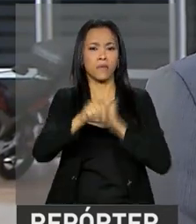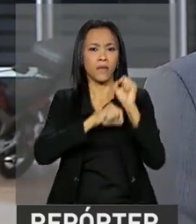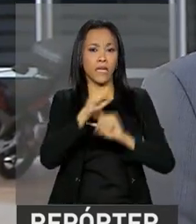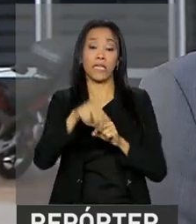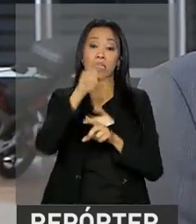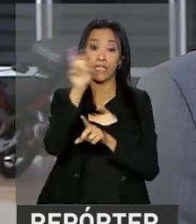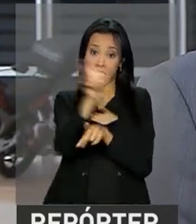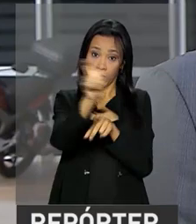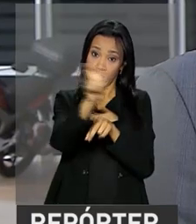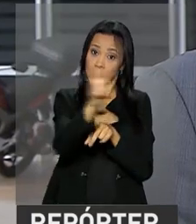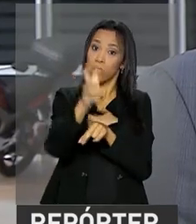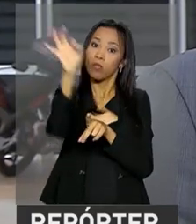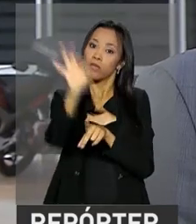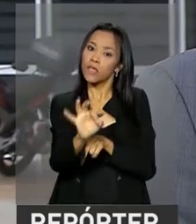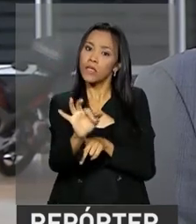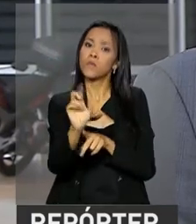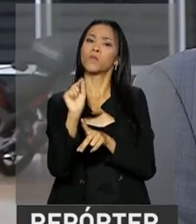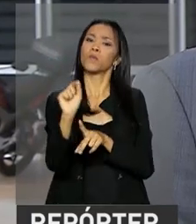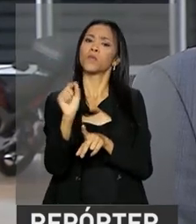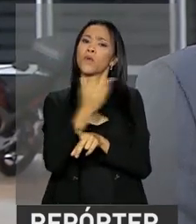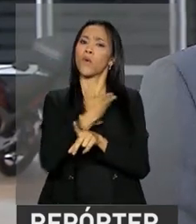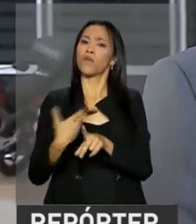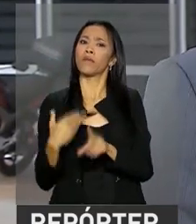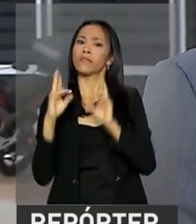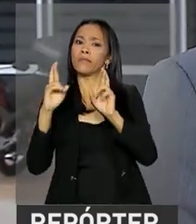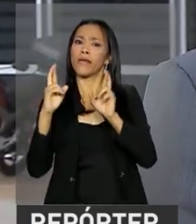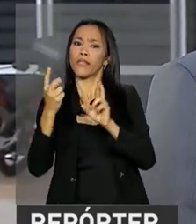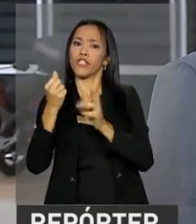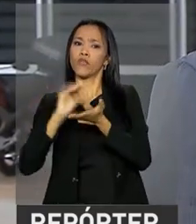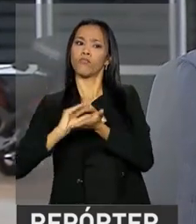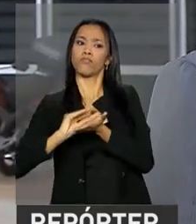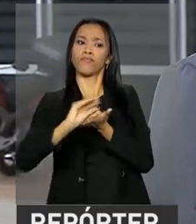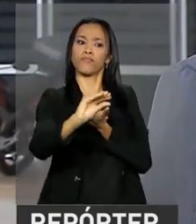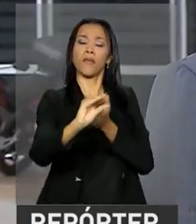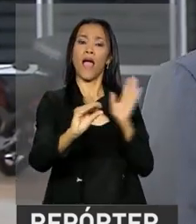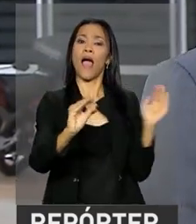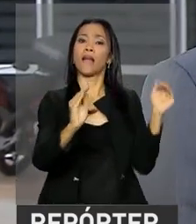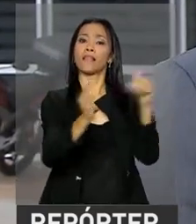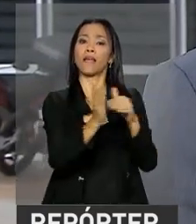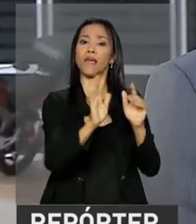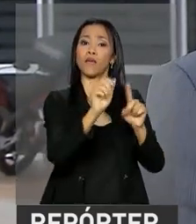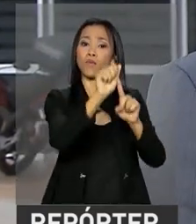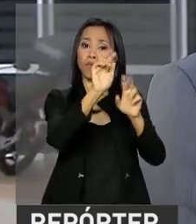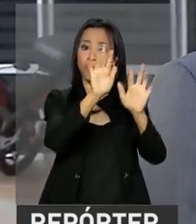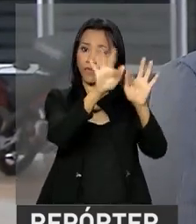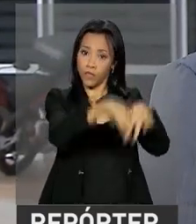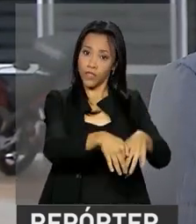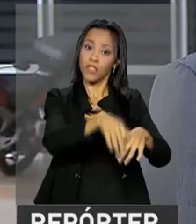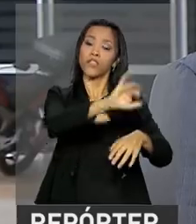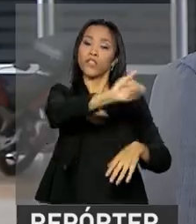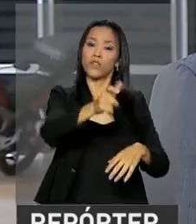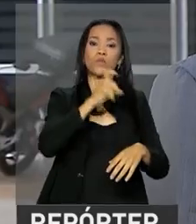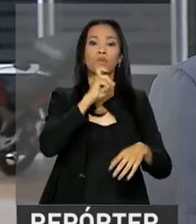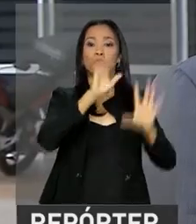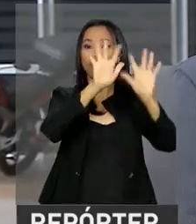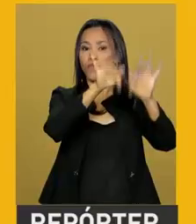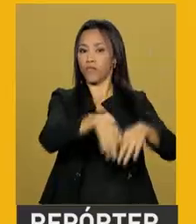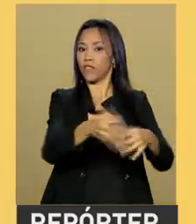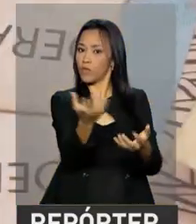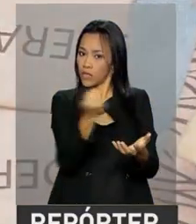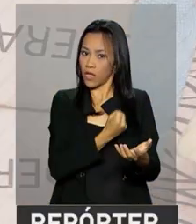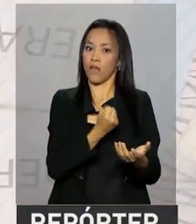55% do que o governo espera liberar até o fim de julho, quando se encerra o calendário de